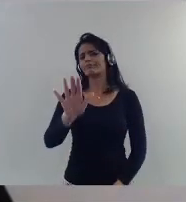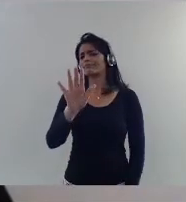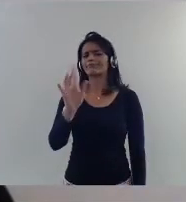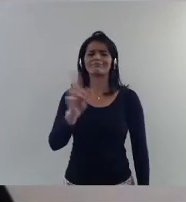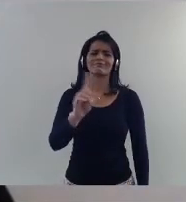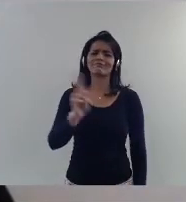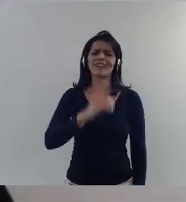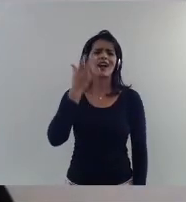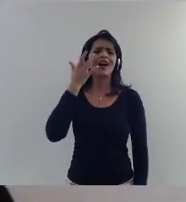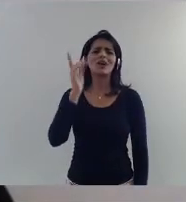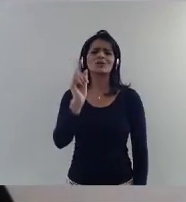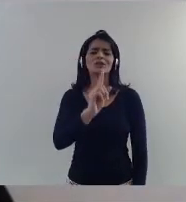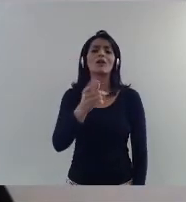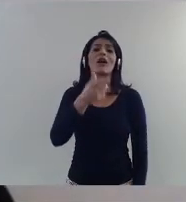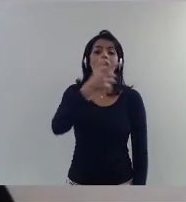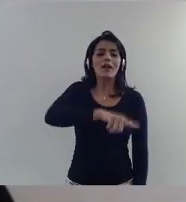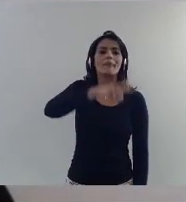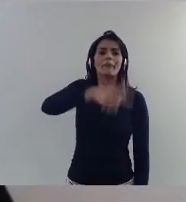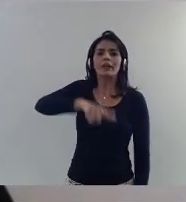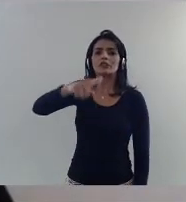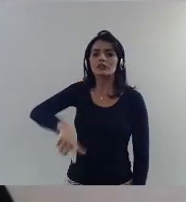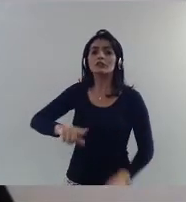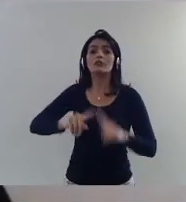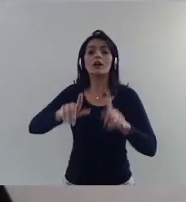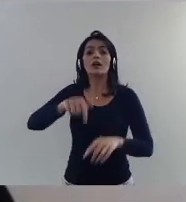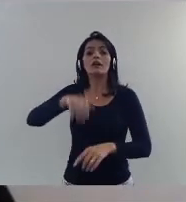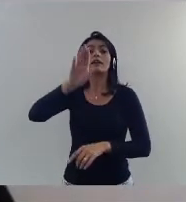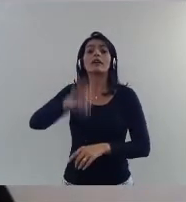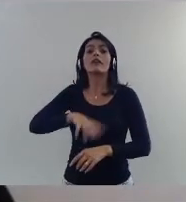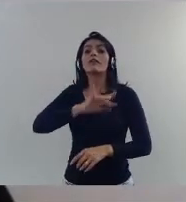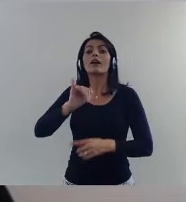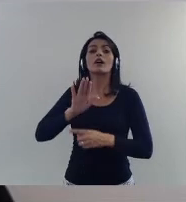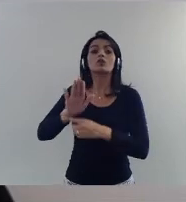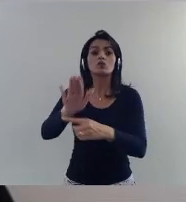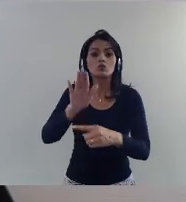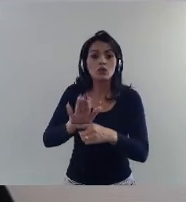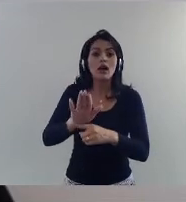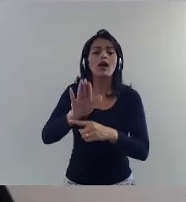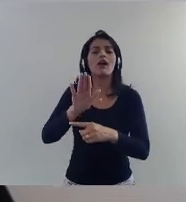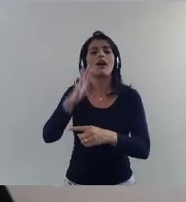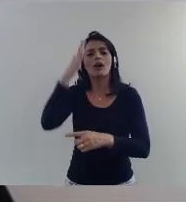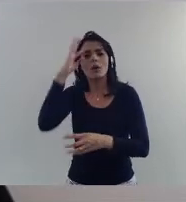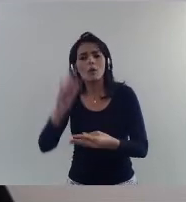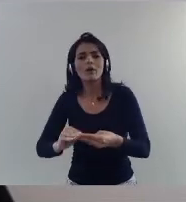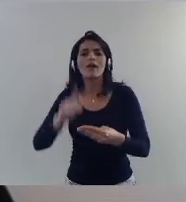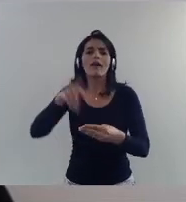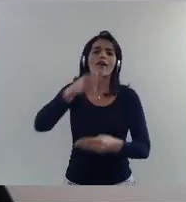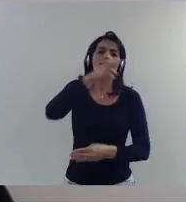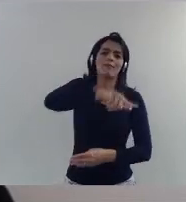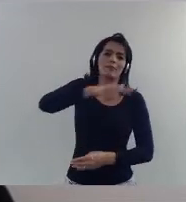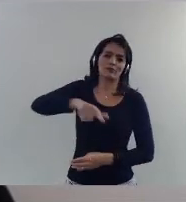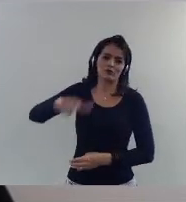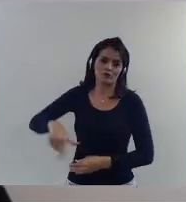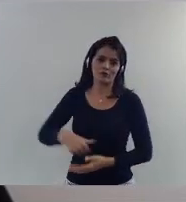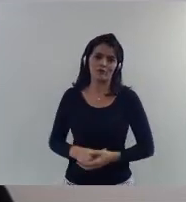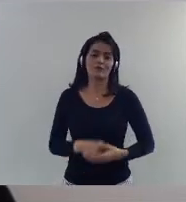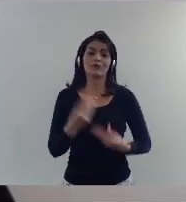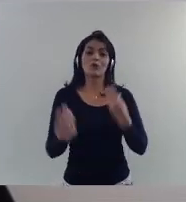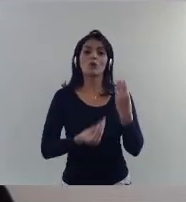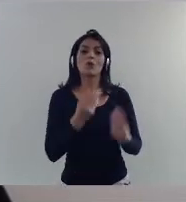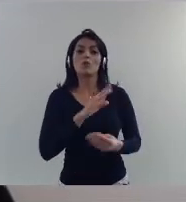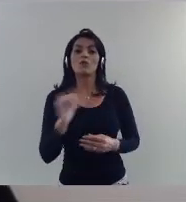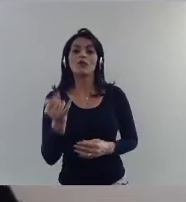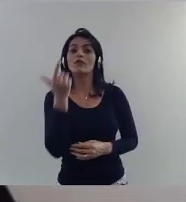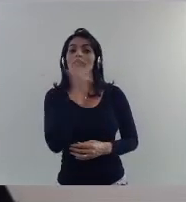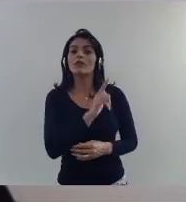que mesmo que é repetitivo, alguém tem que ajudar a entender que é repetitivo, tem que ajudar a entender qual é a modelagem em